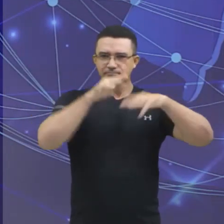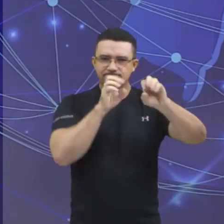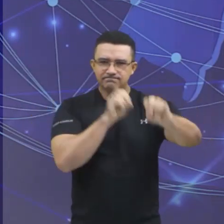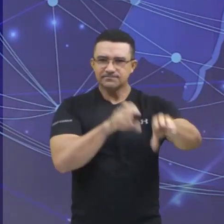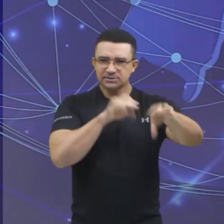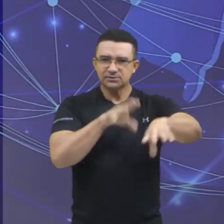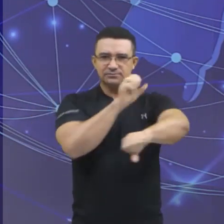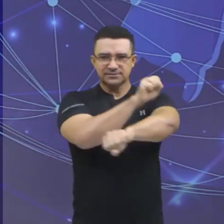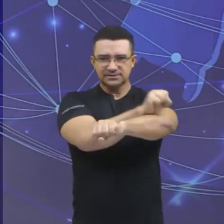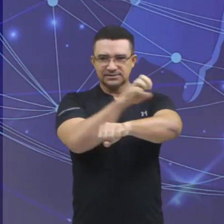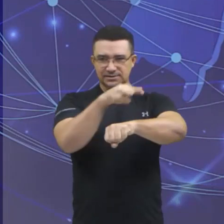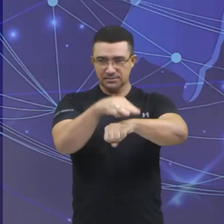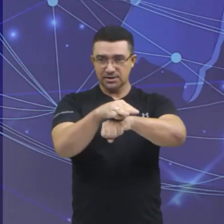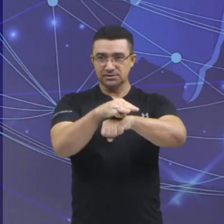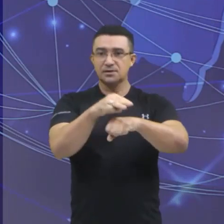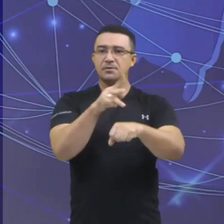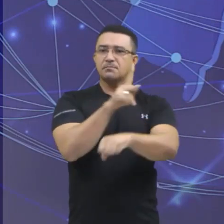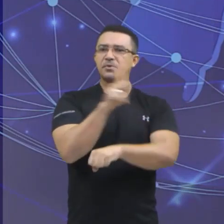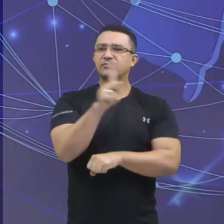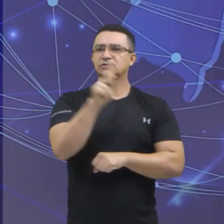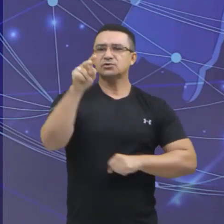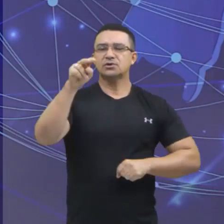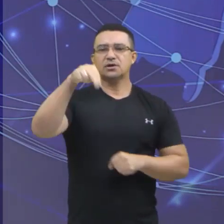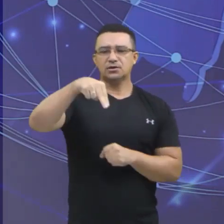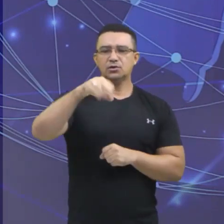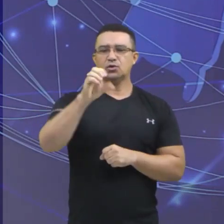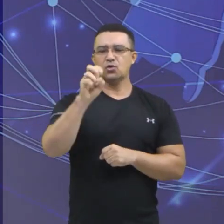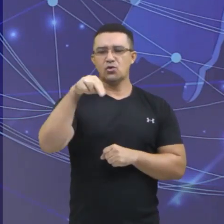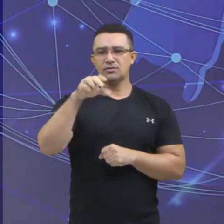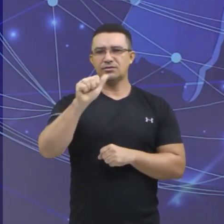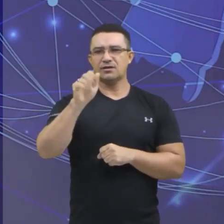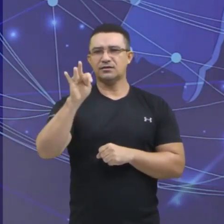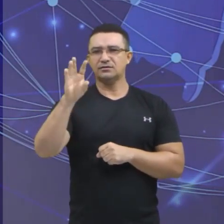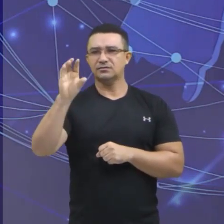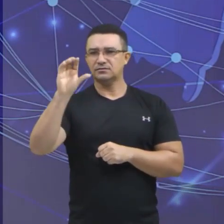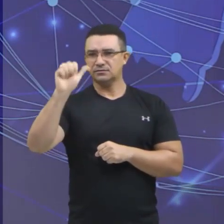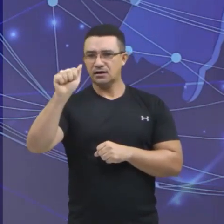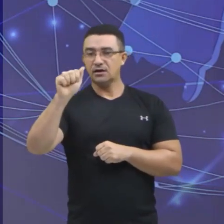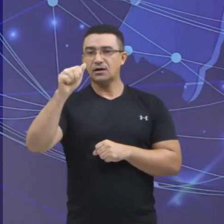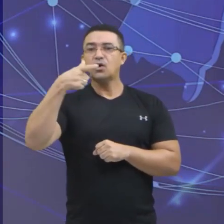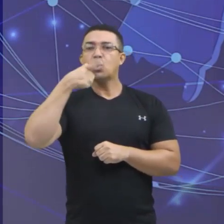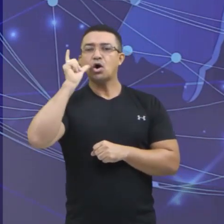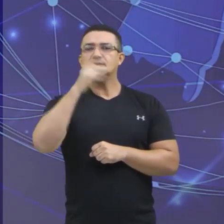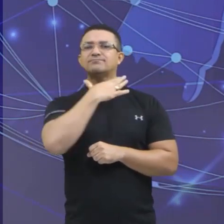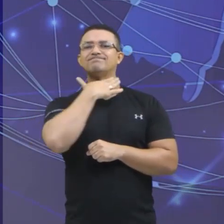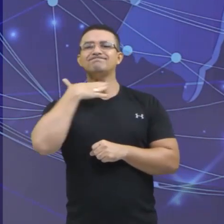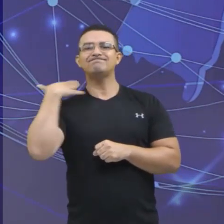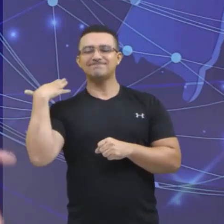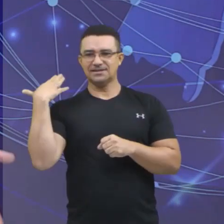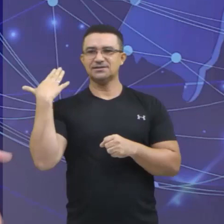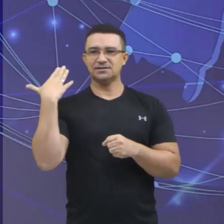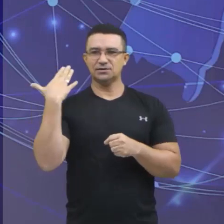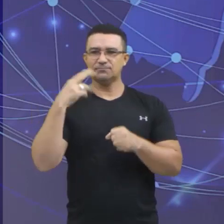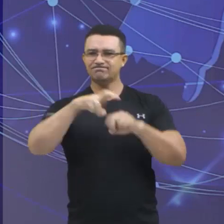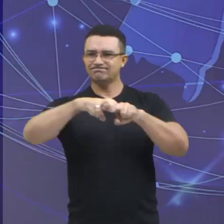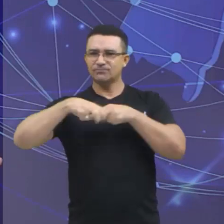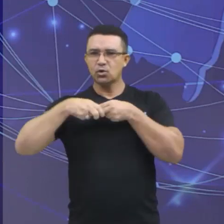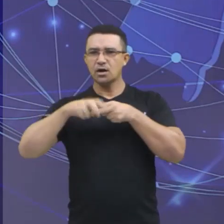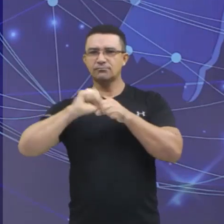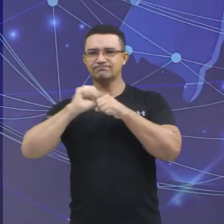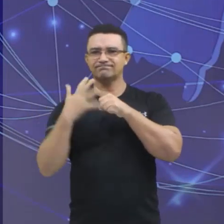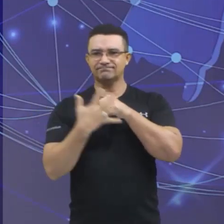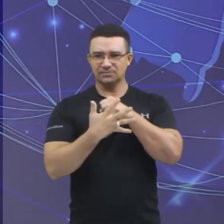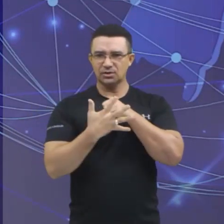A professora Nonata Domingues faleceu ontem, vítima de coronavírus, então todo o nosso trabalho aqui